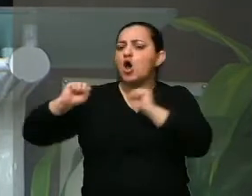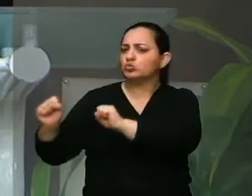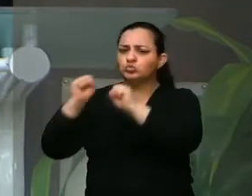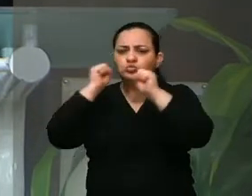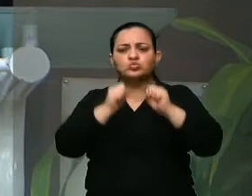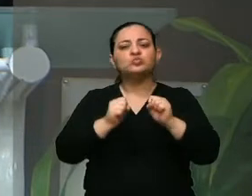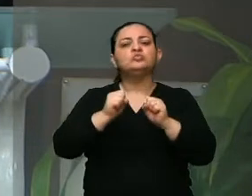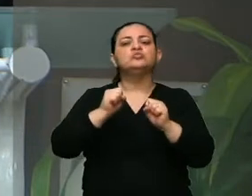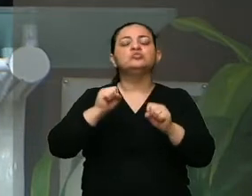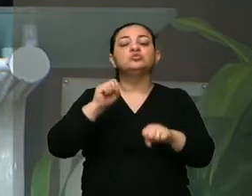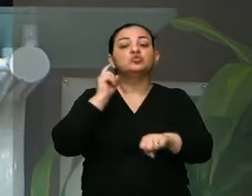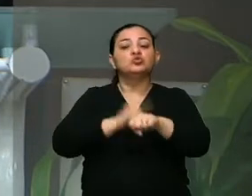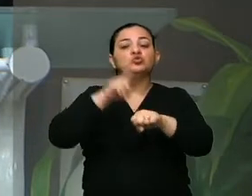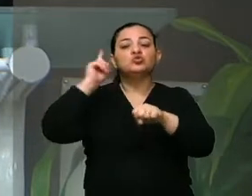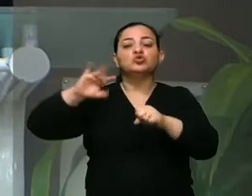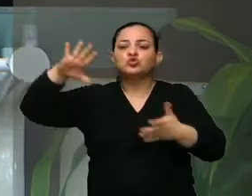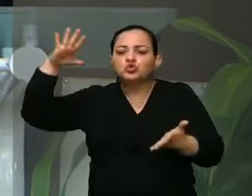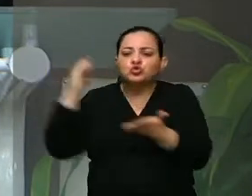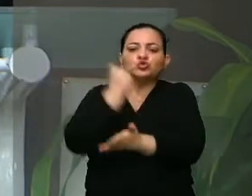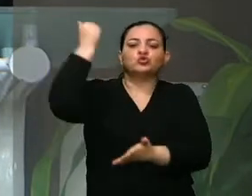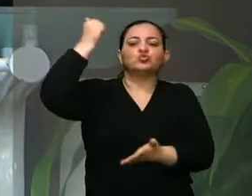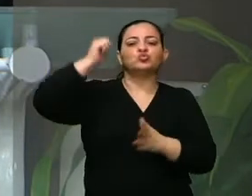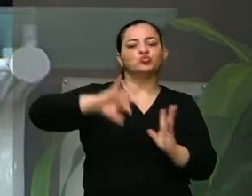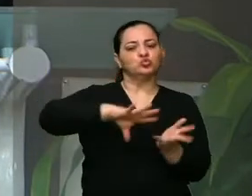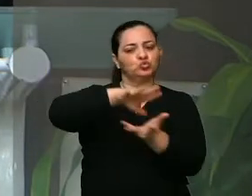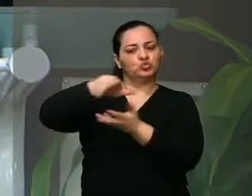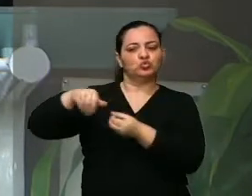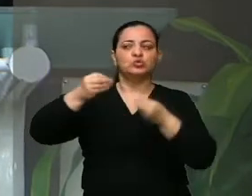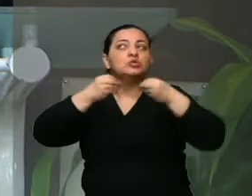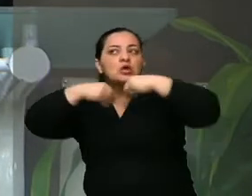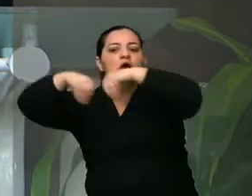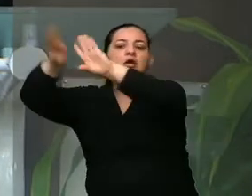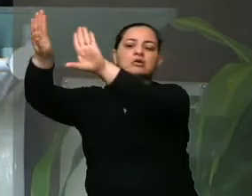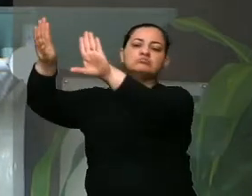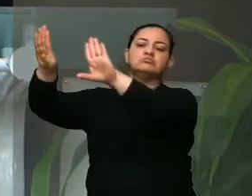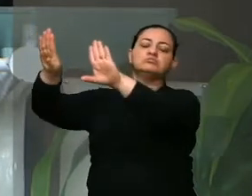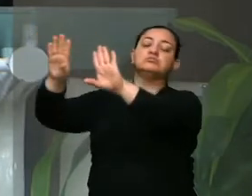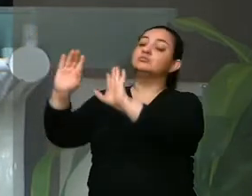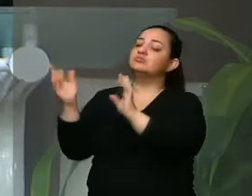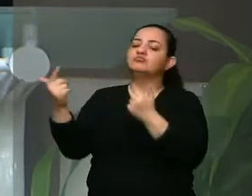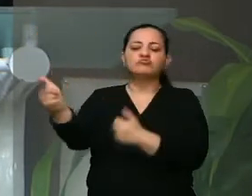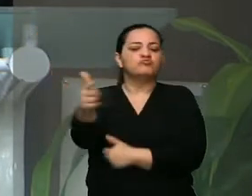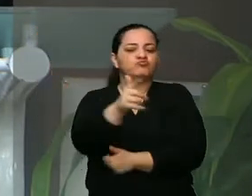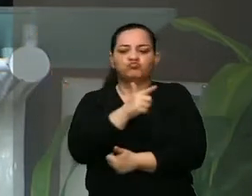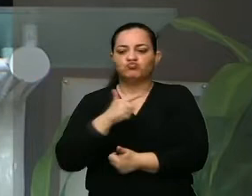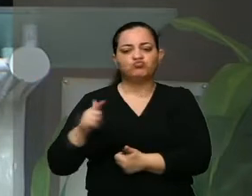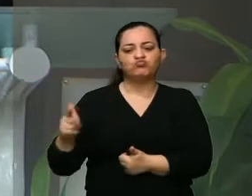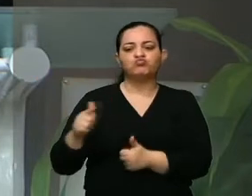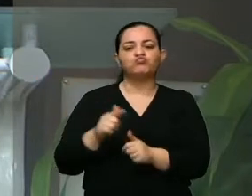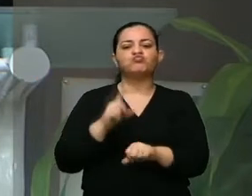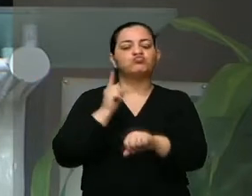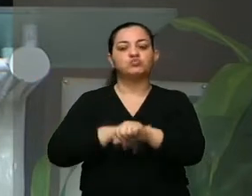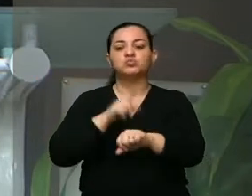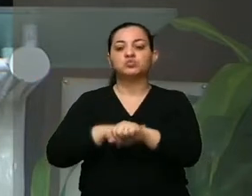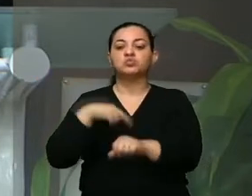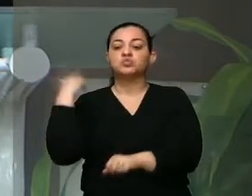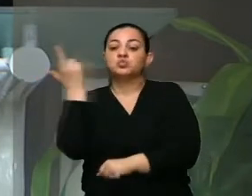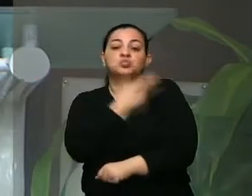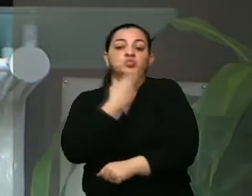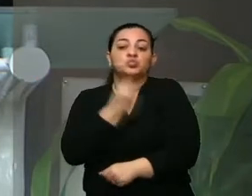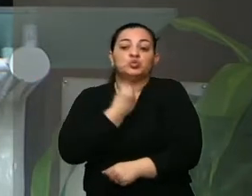ao ponto que nos arrebatar a da terra não haverá espaço pra nós